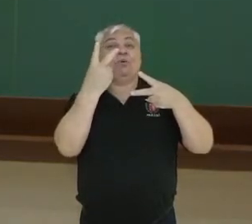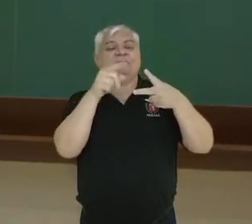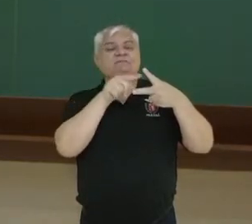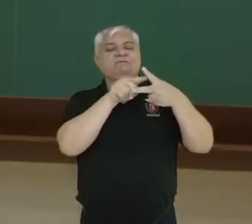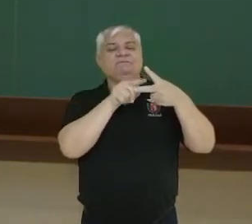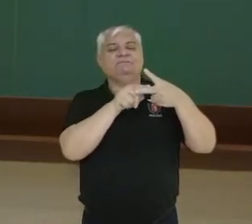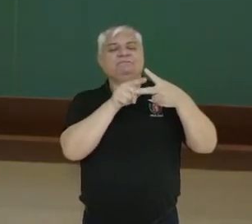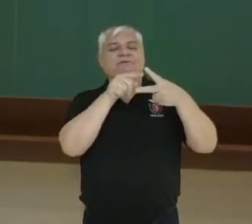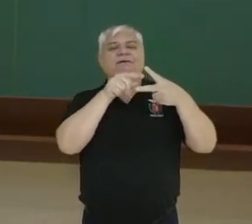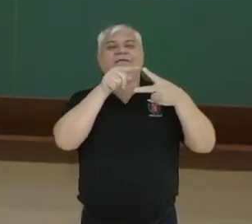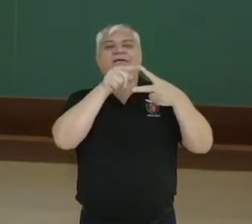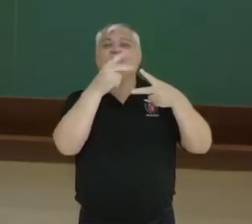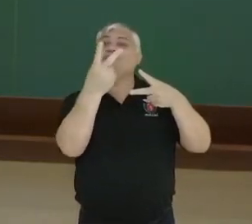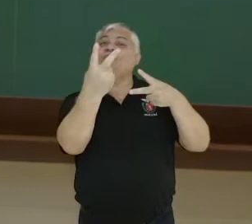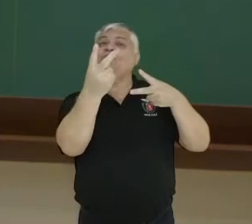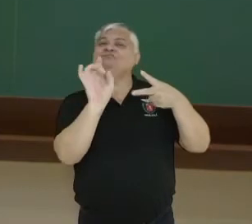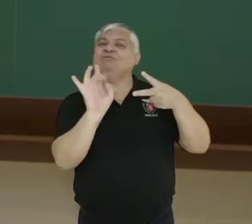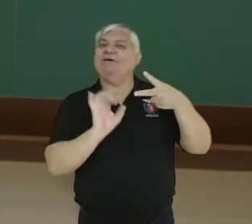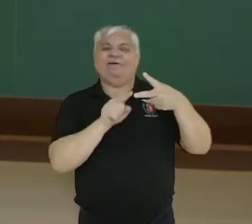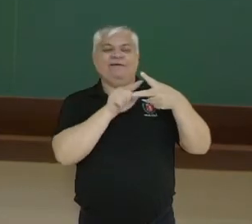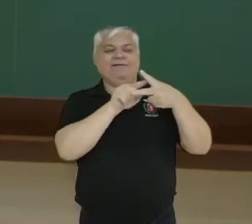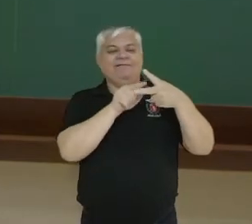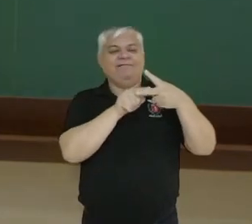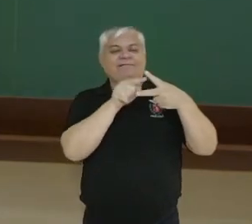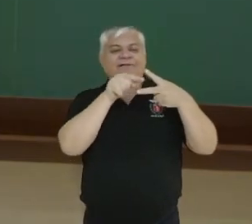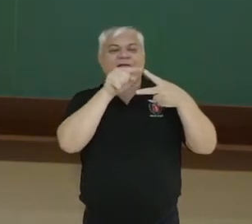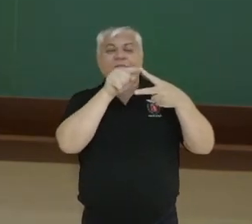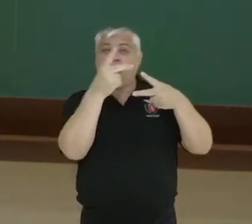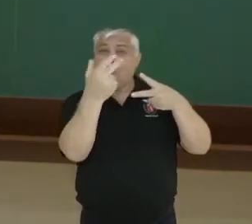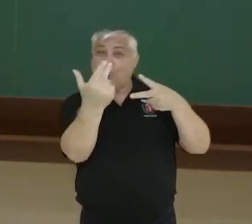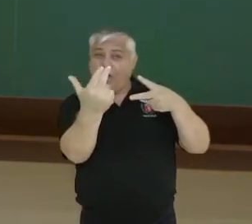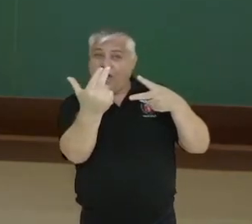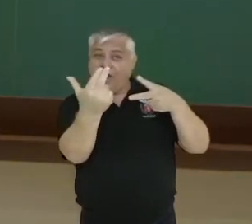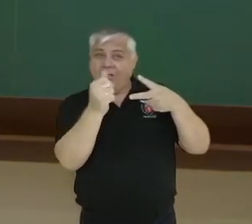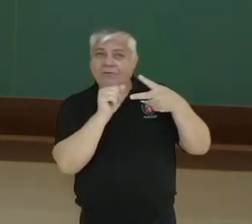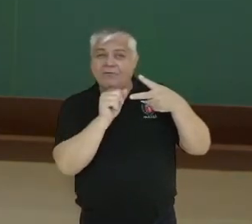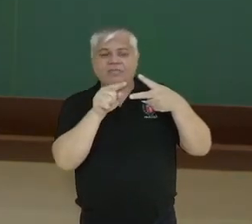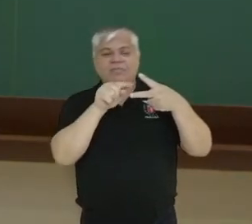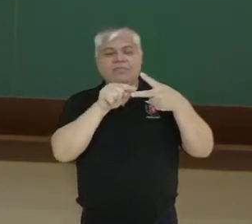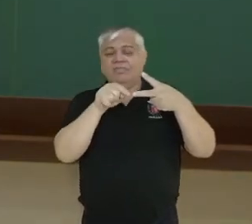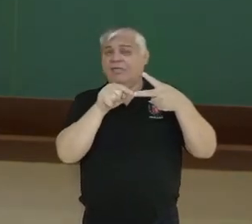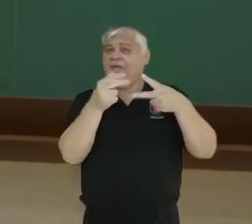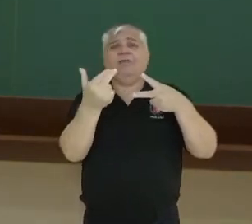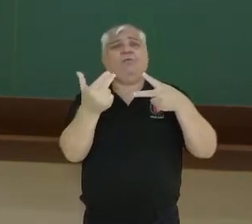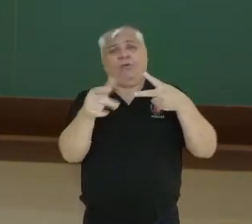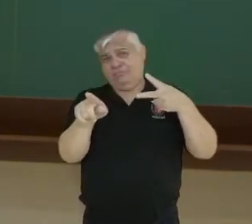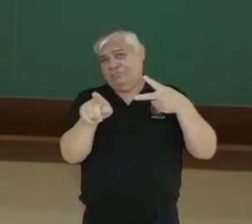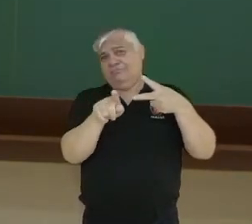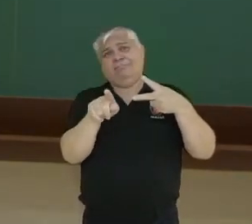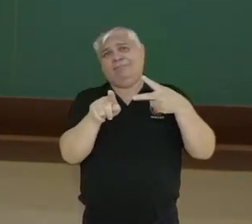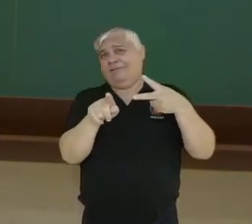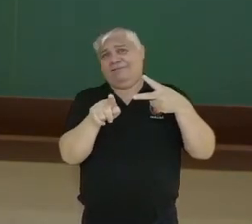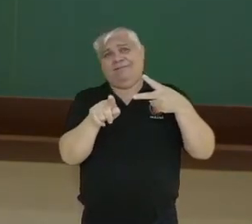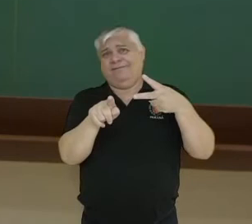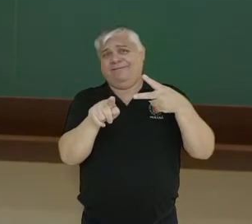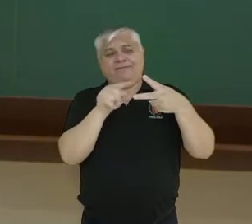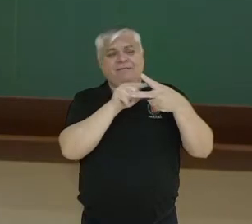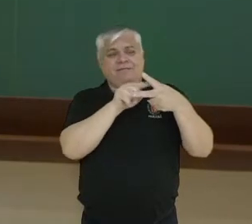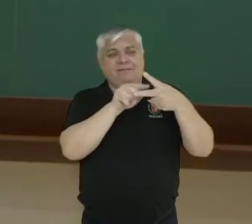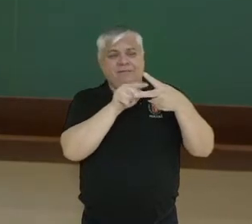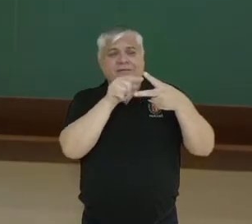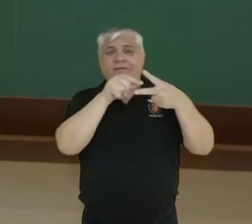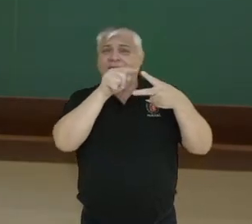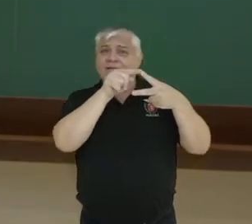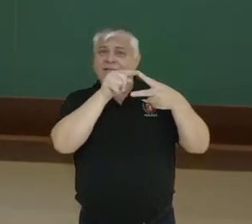Você analisa se dois ângulos são congruentes, logicamente o terceiro vai ter que ser, porque a soma dos ângulos